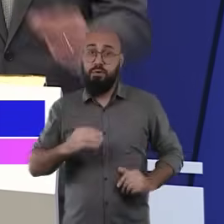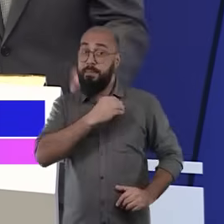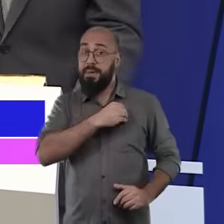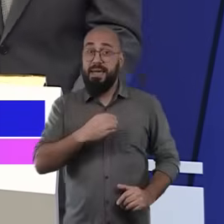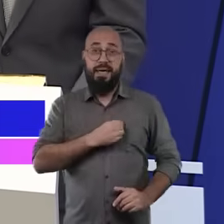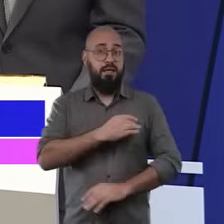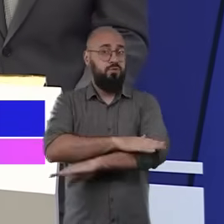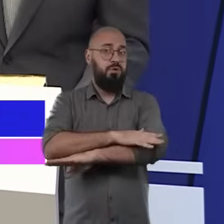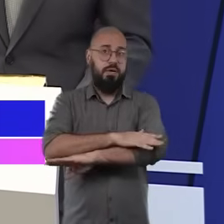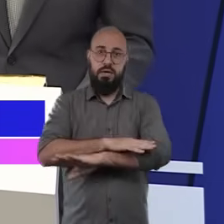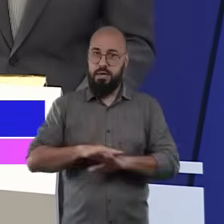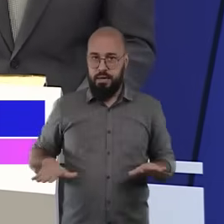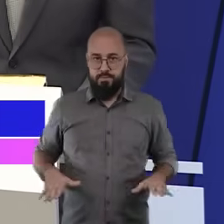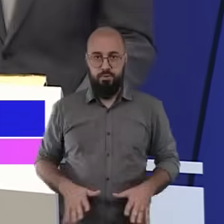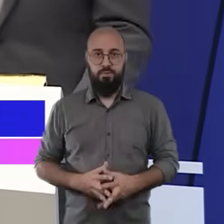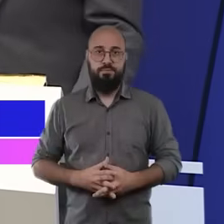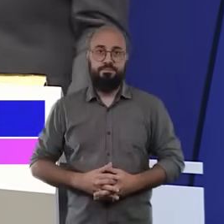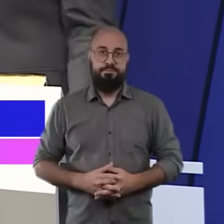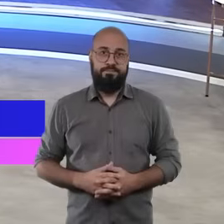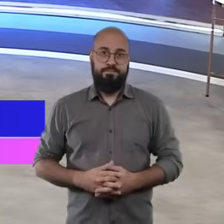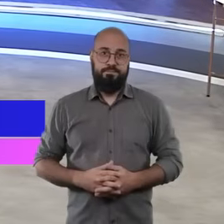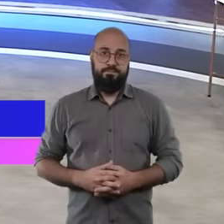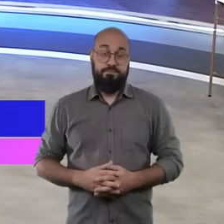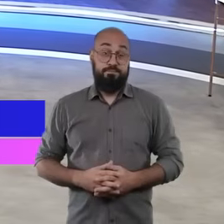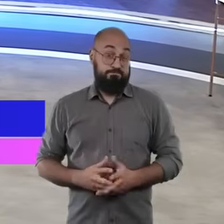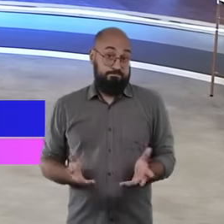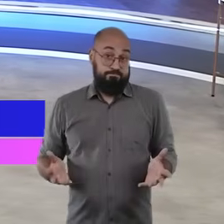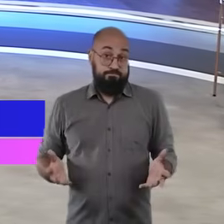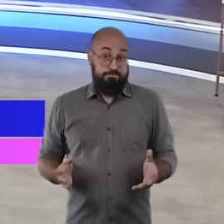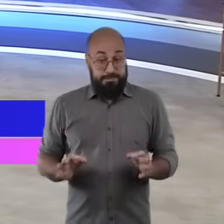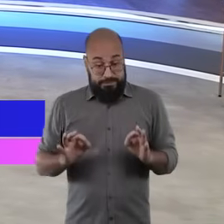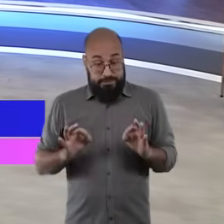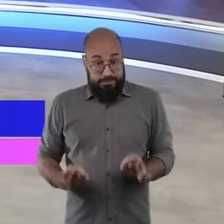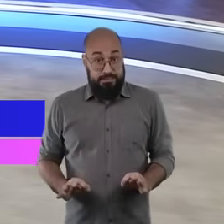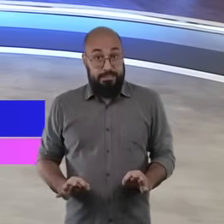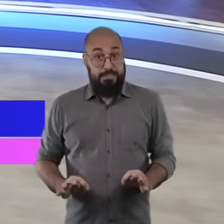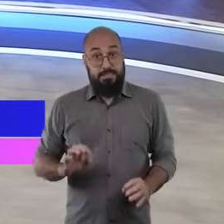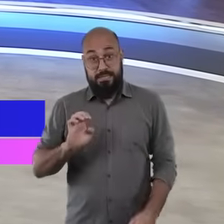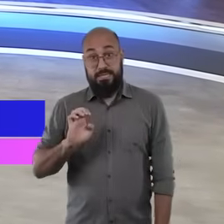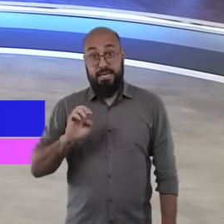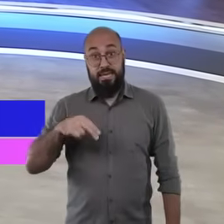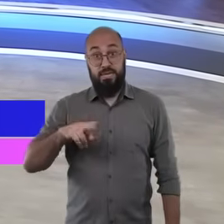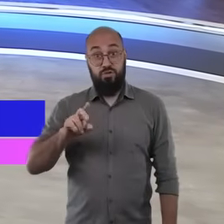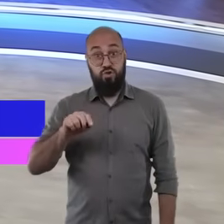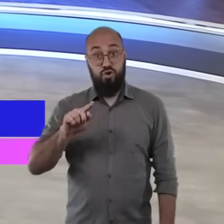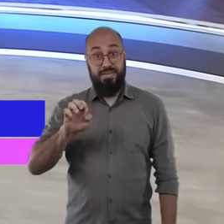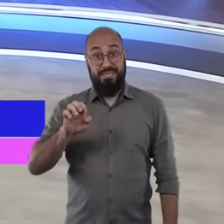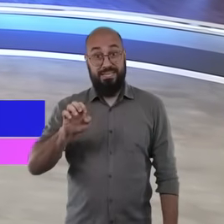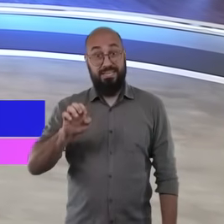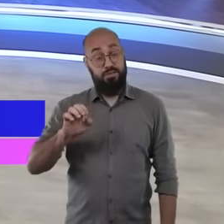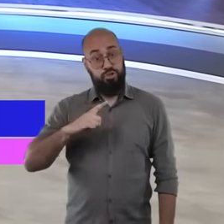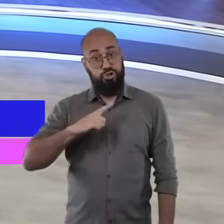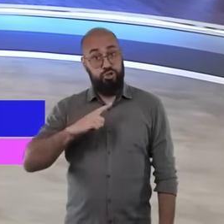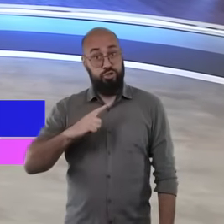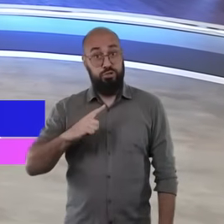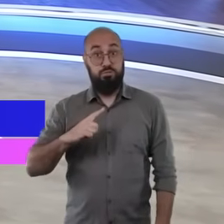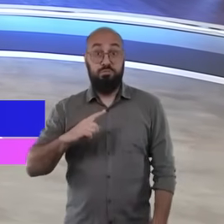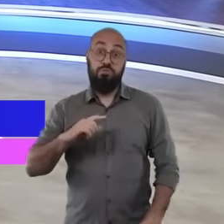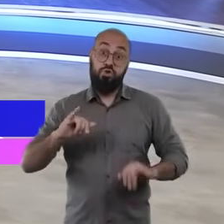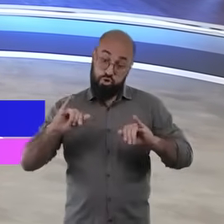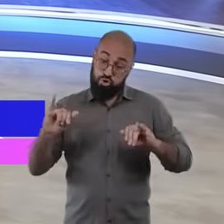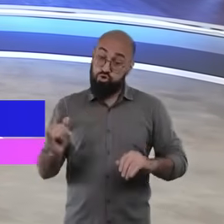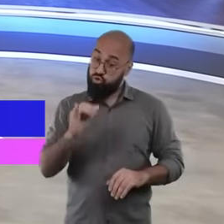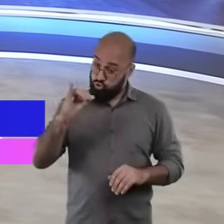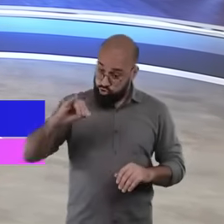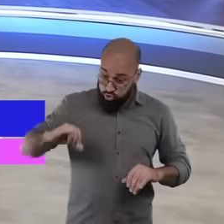não mais existirá. Esta mesma certeza que Enoque tinha era a certeza de Jó,